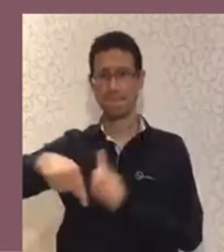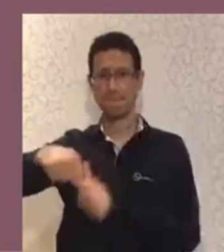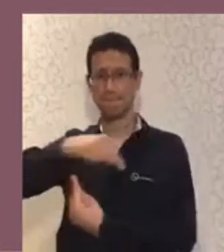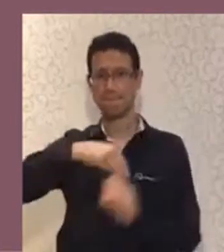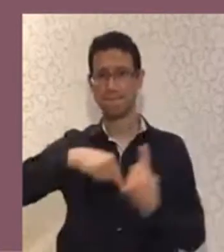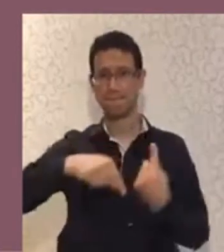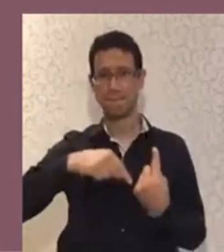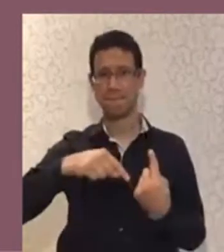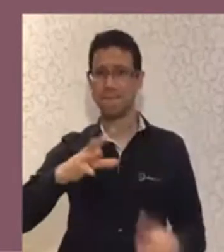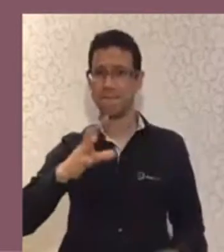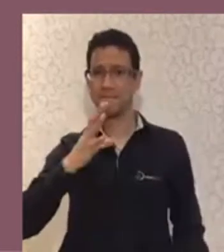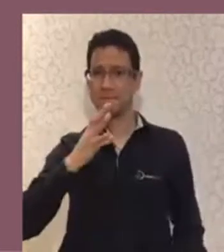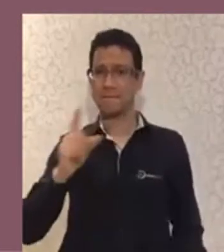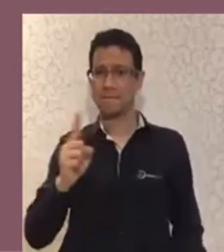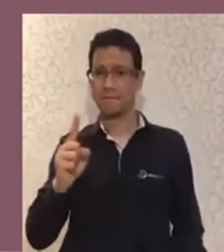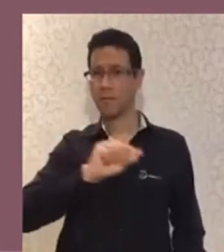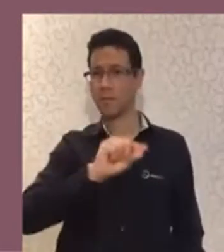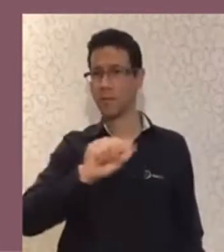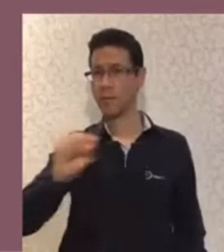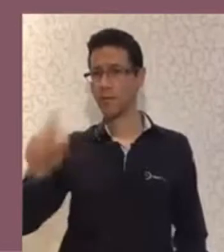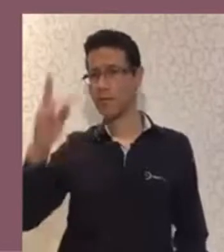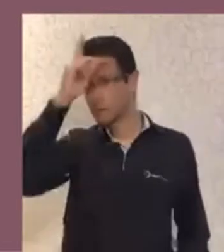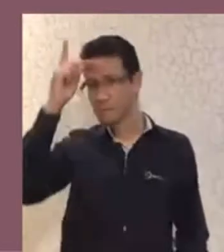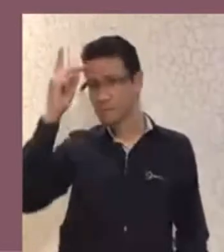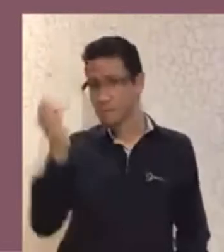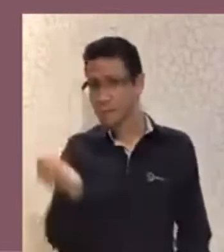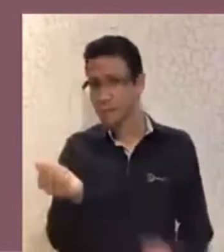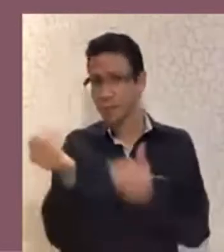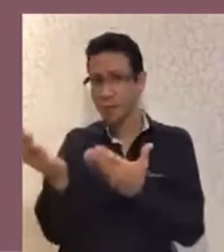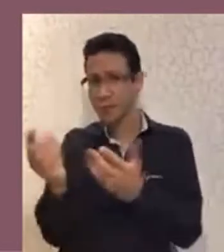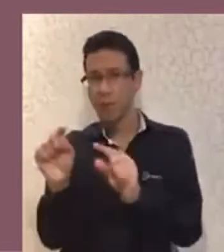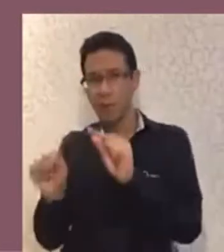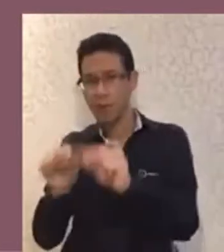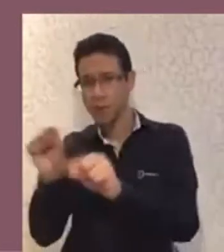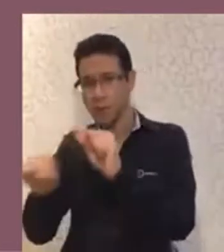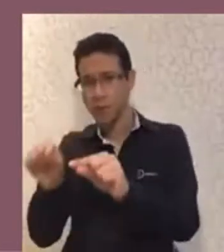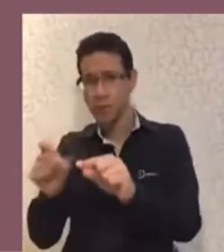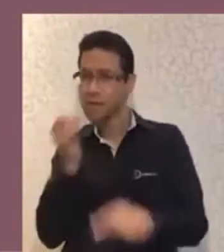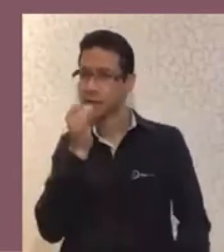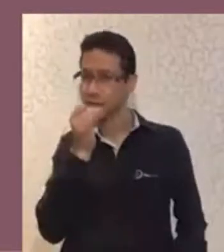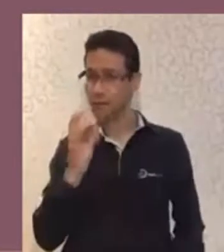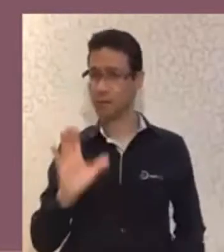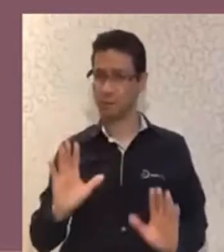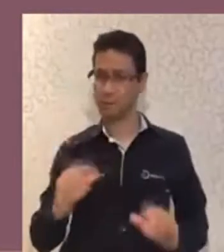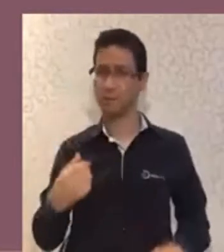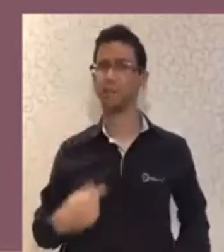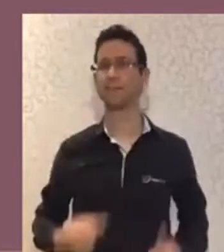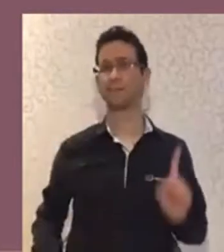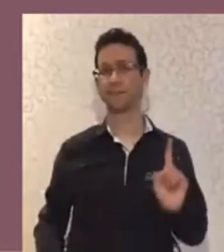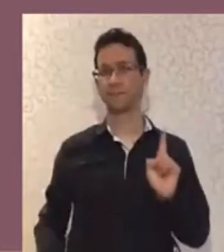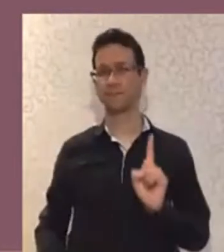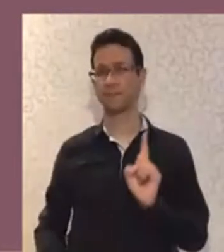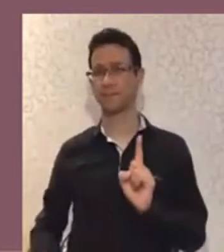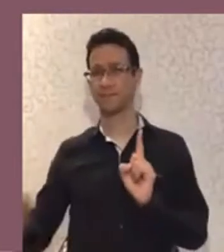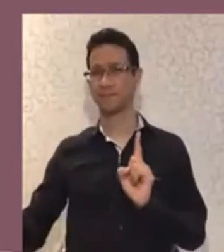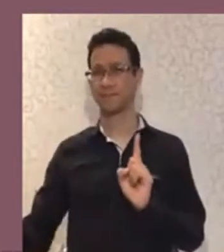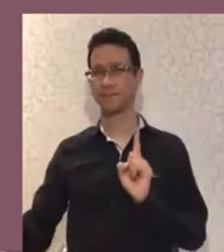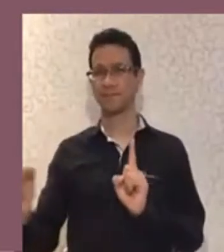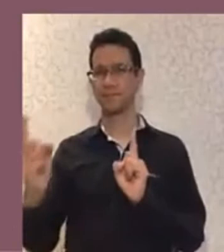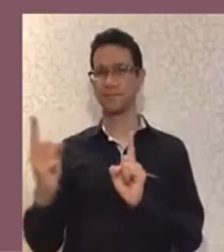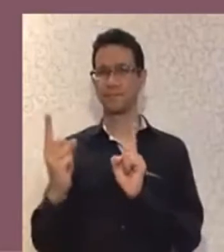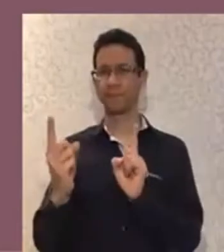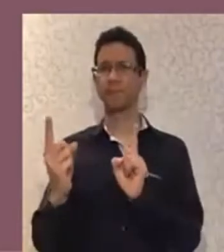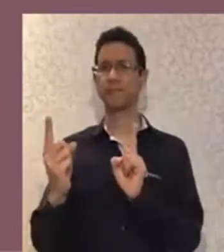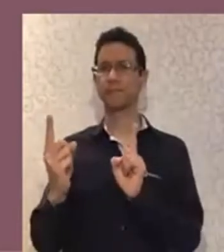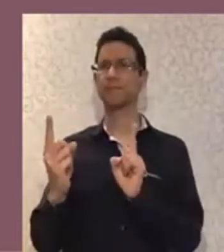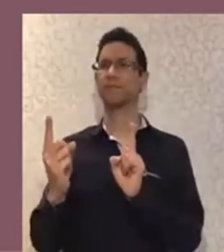conhecimento da outra pessoa. Quando eu cruzo com uma pessoa, eu a saúdo, vamos